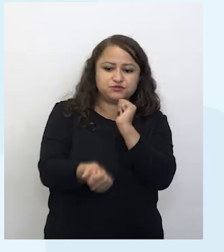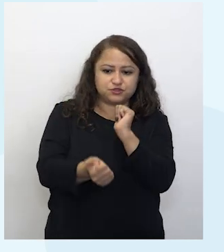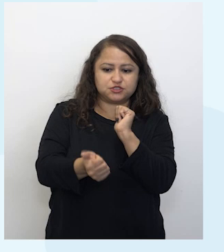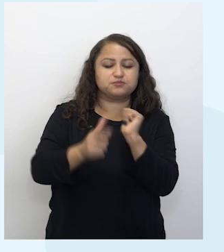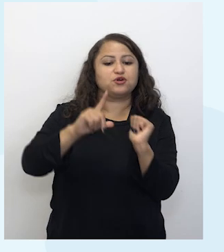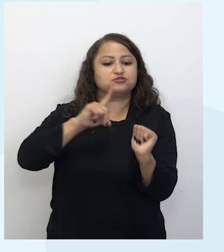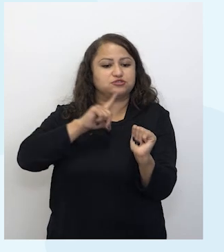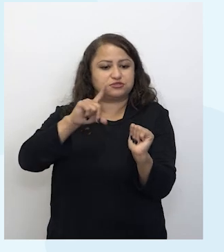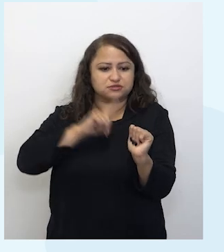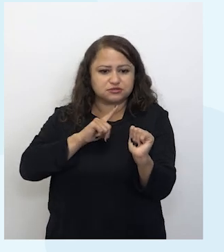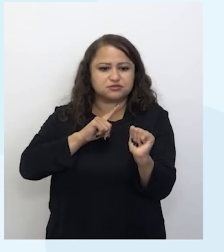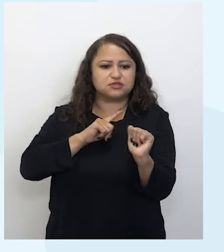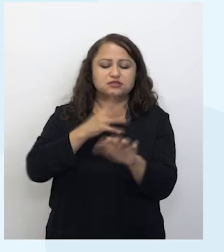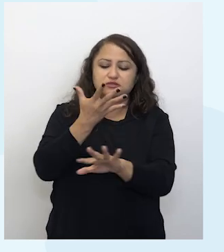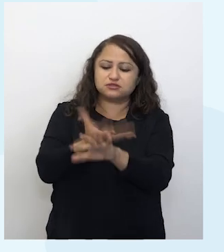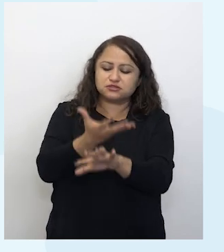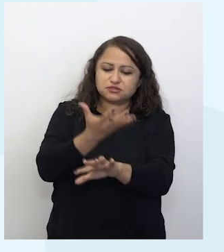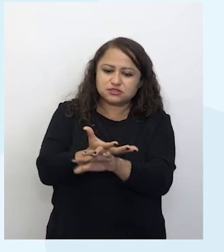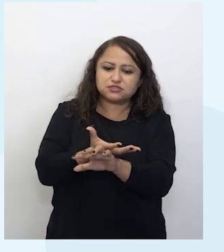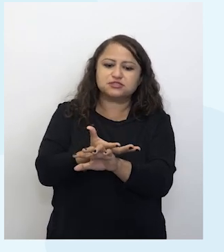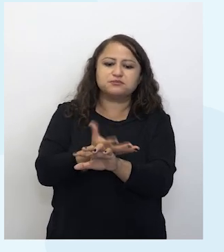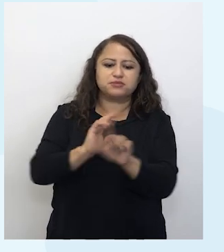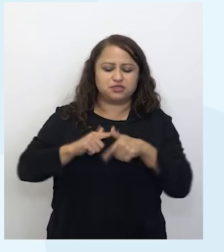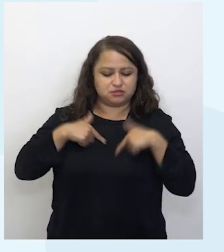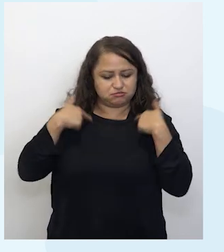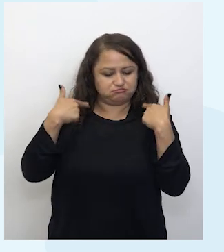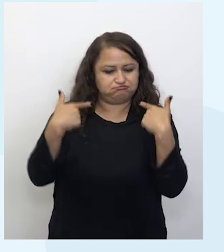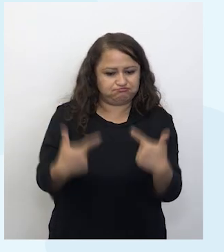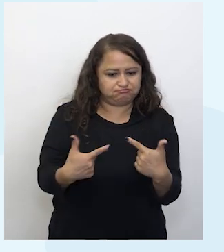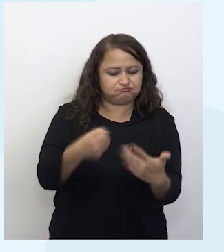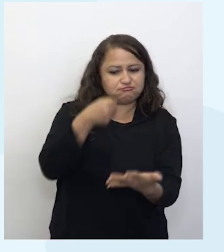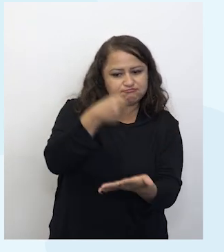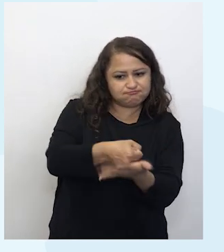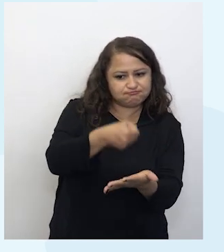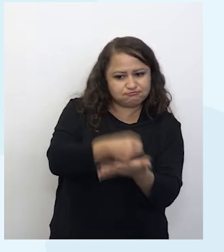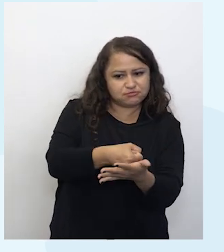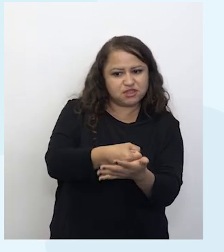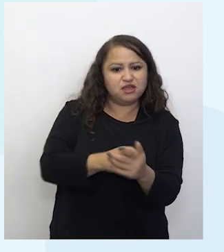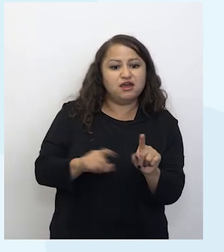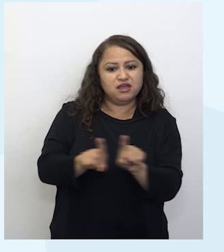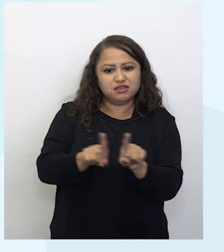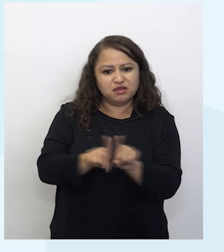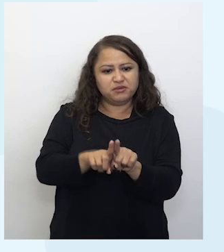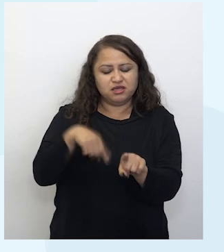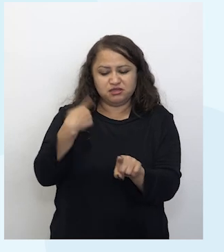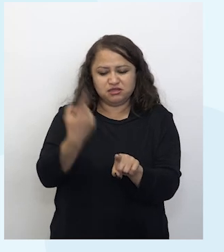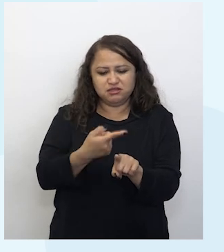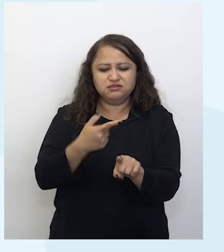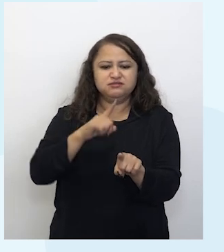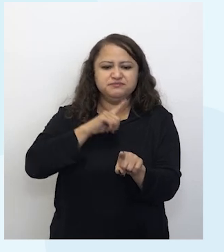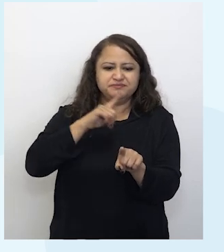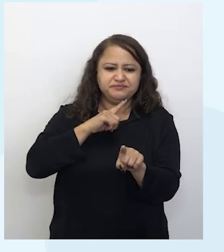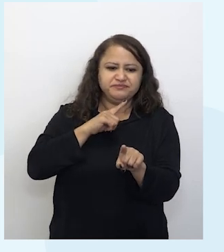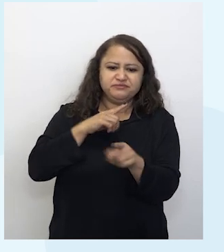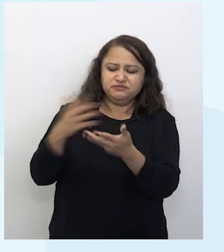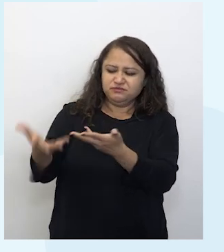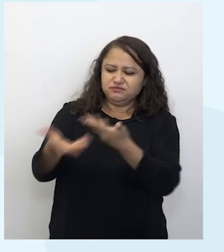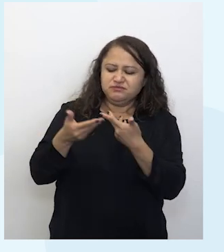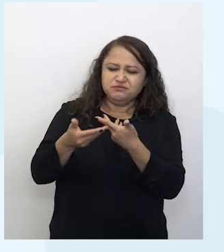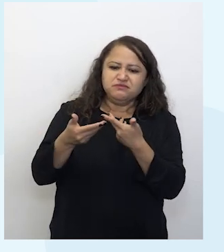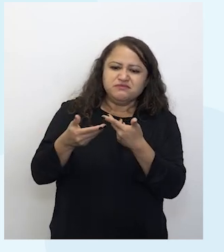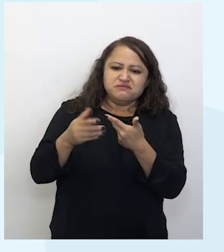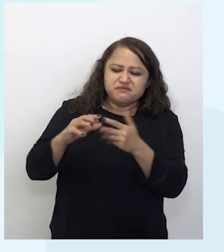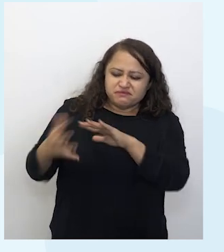da perseverança, da determinação. A gente sempre tenta trazer algum exemplo do mundo